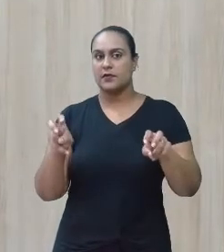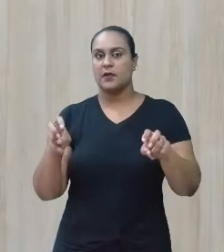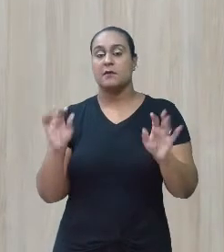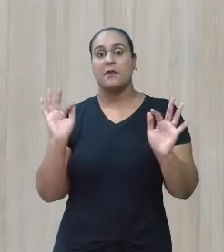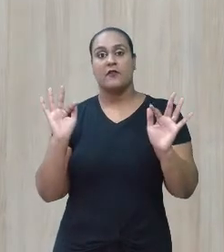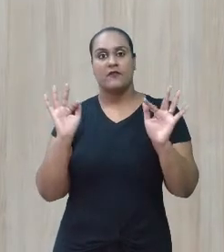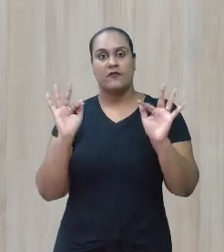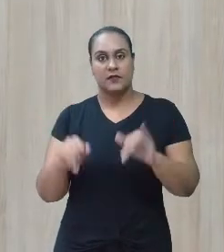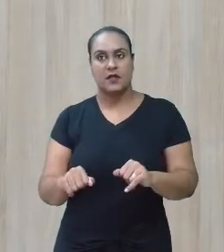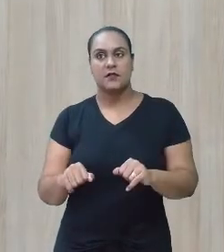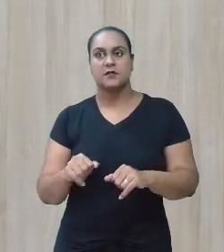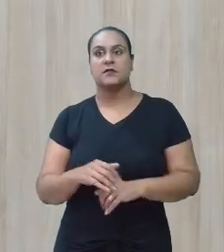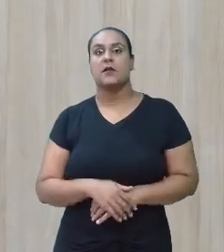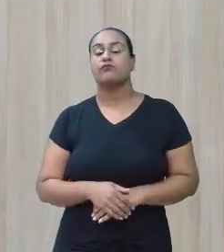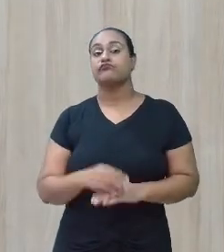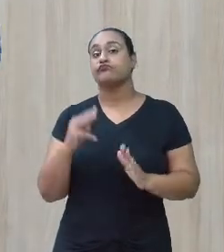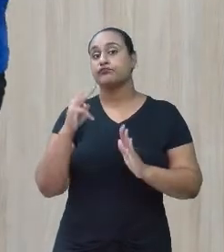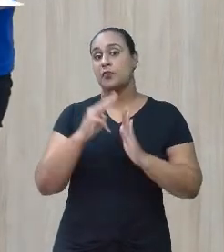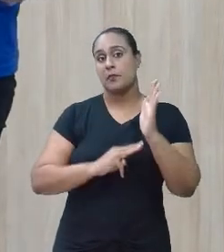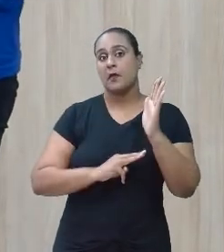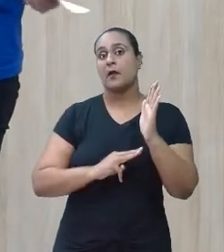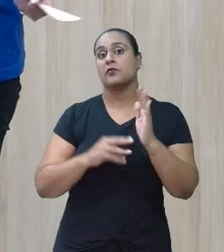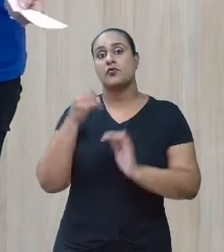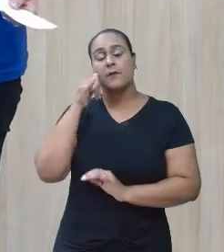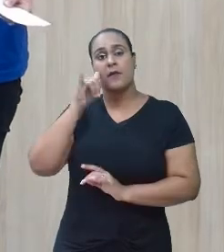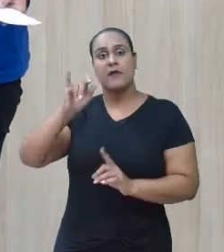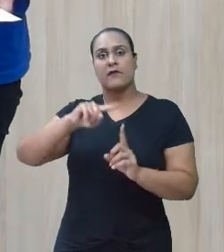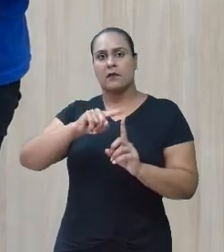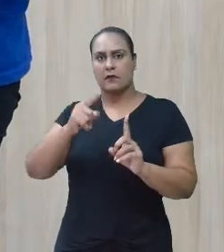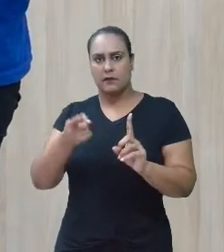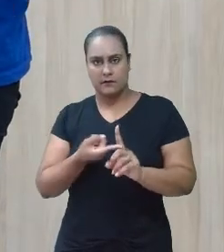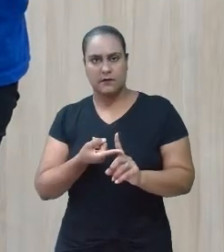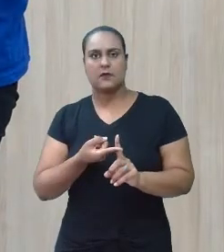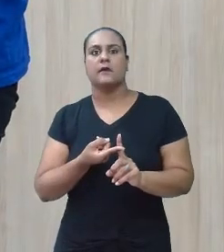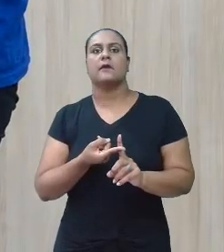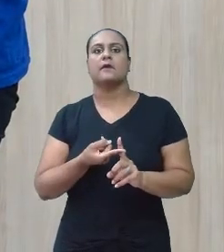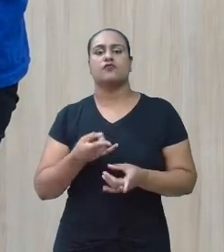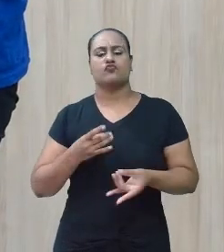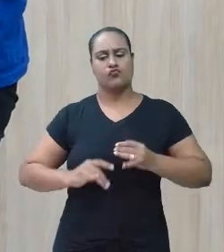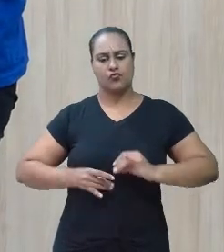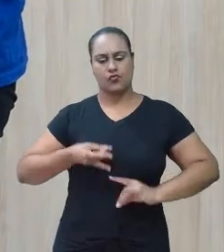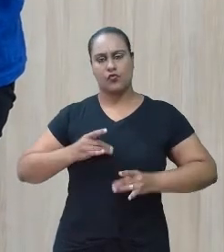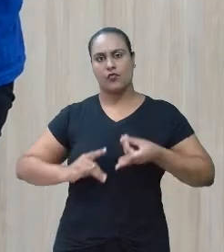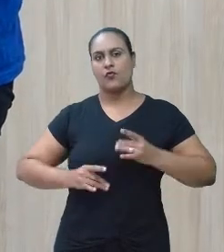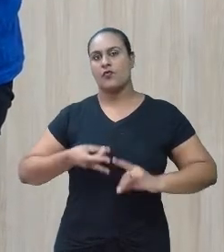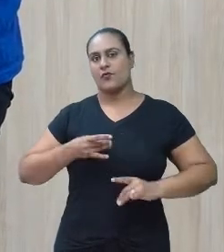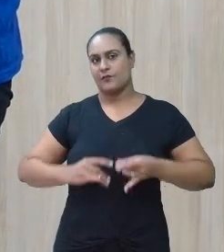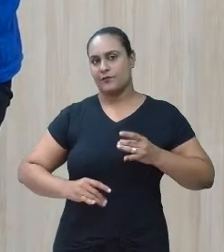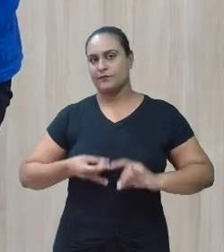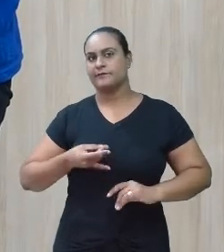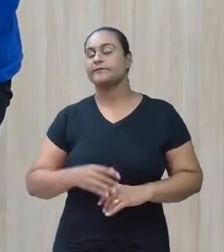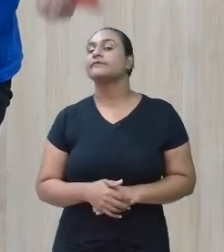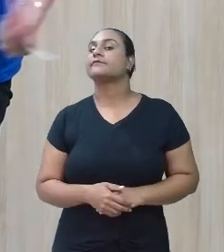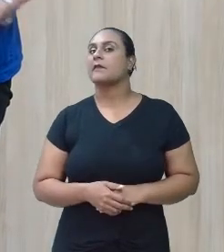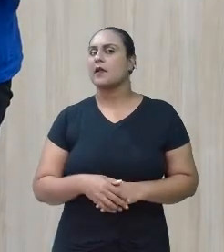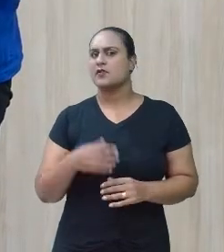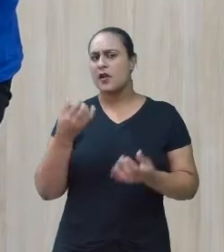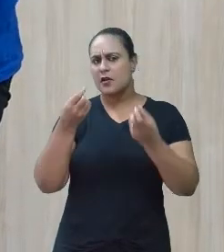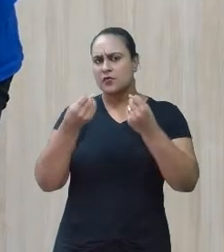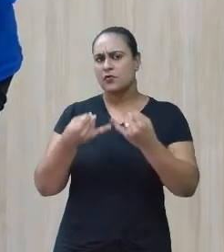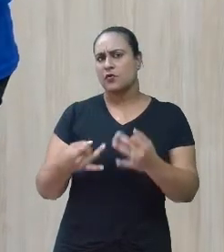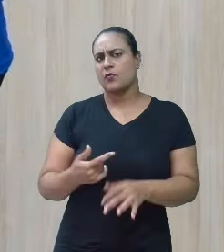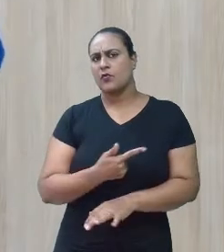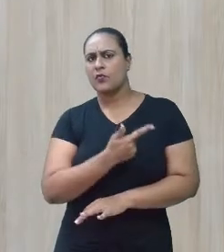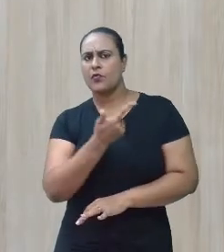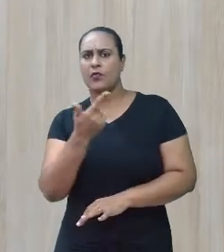encerrando hoje sobre os métodos contraceptivos hormonais. Vamos falar hoje sobre os hormonais. Nós já falamos sobre outros, os de